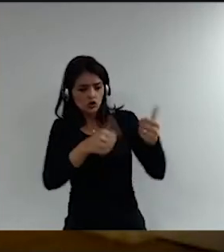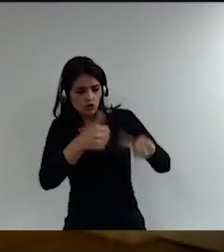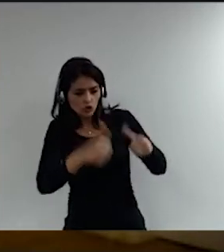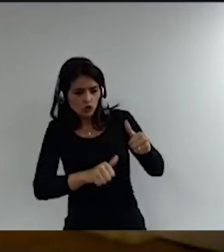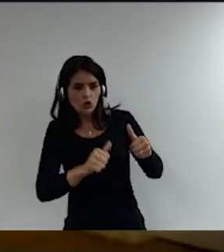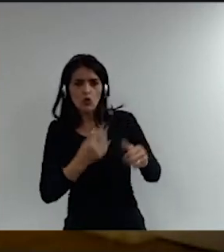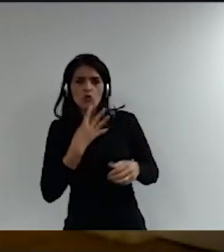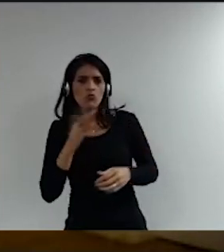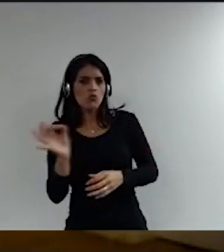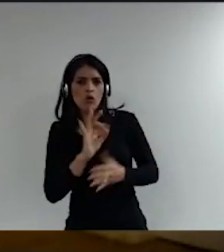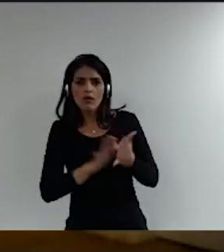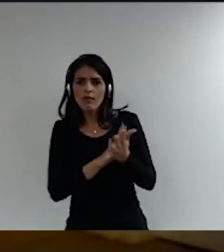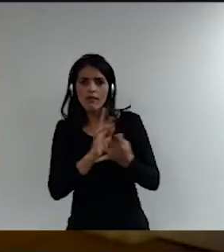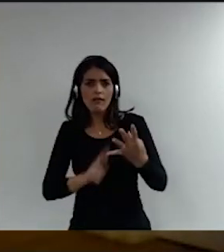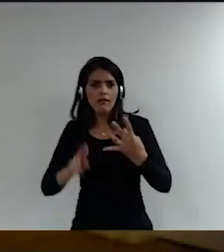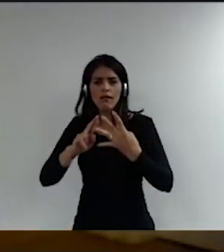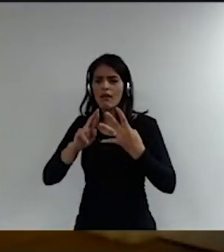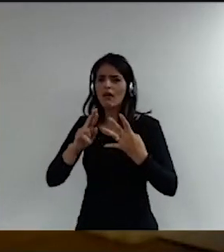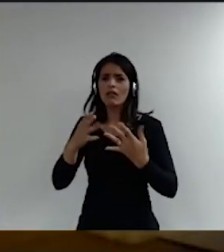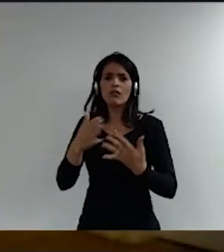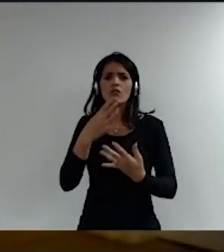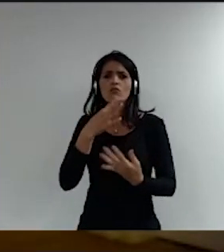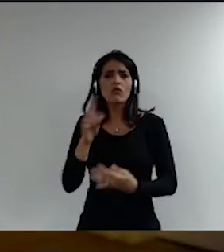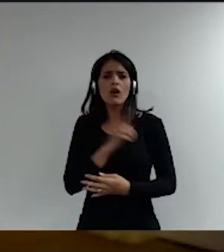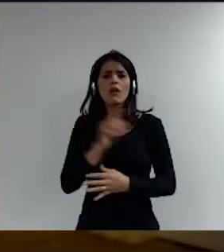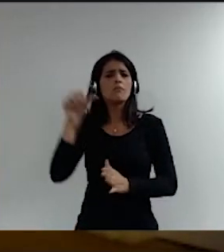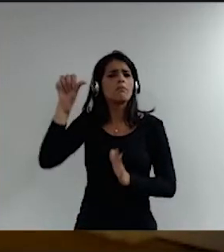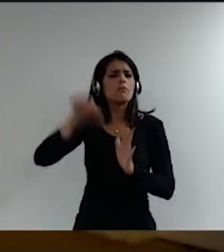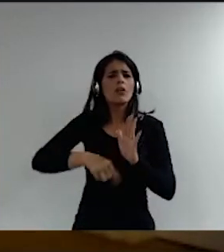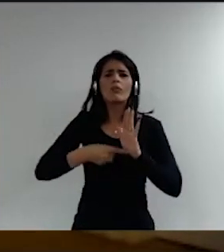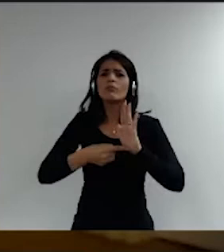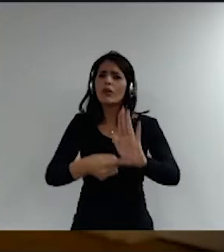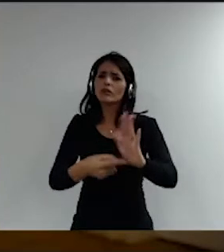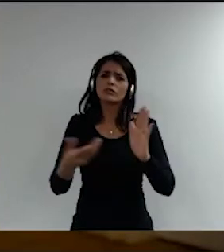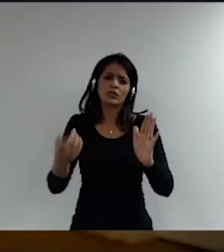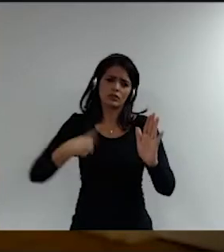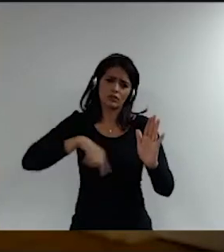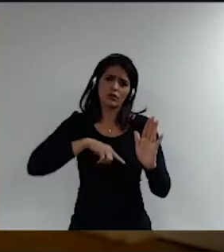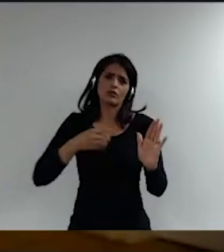a pior mensagem que a gente pode dar.